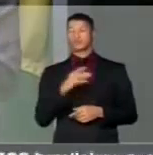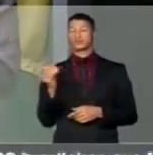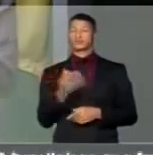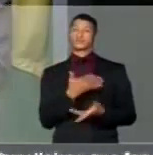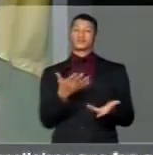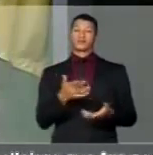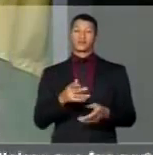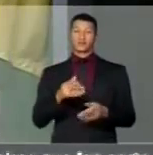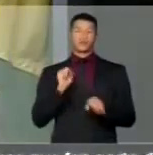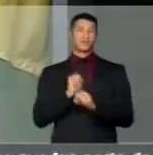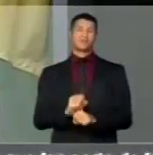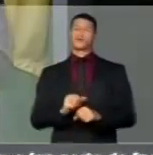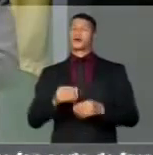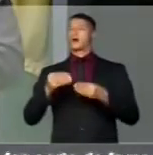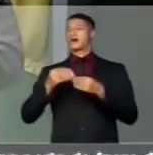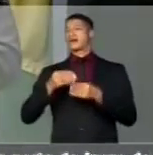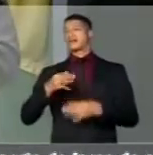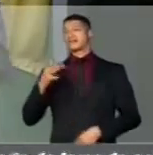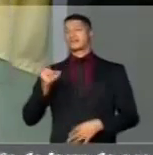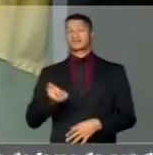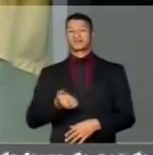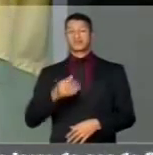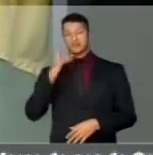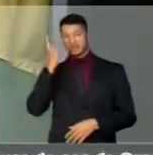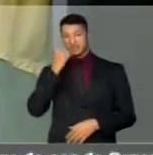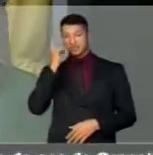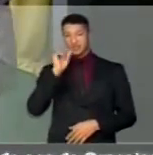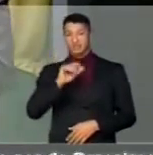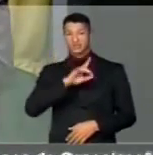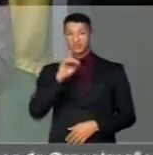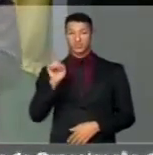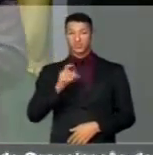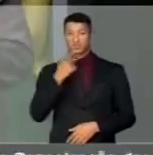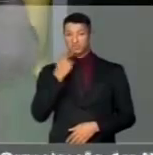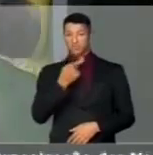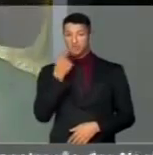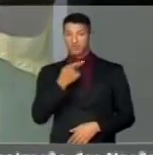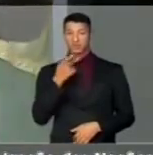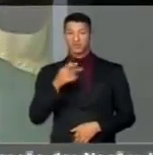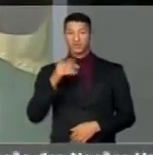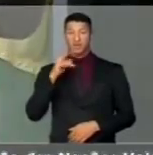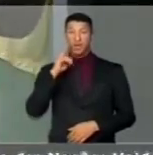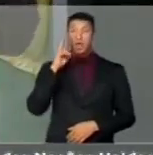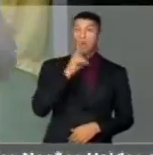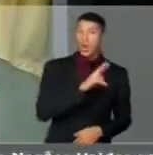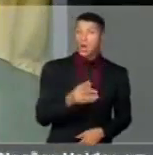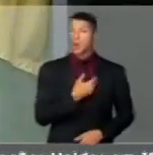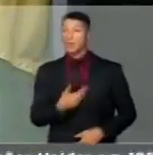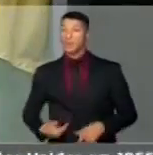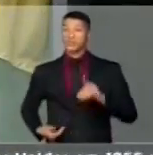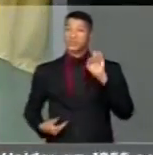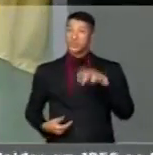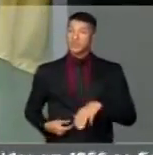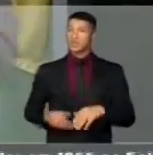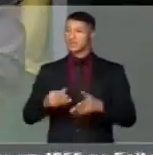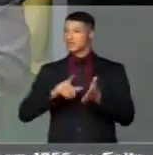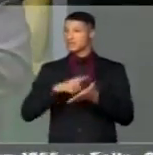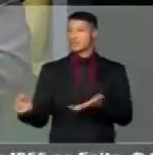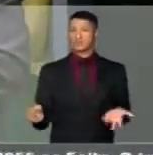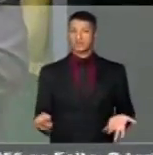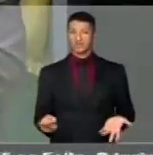ineptas. Parem com esse discurso. A deputada aqui um dia desse falou: olha, o governador do DEM foi